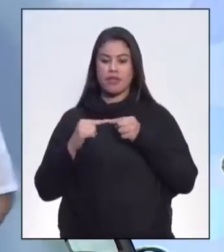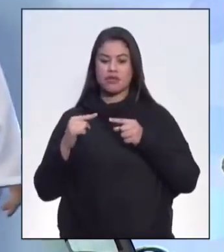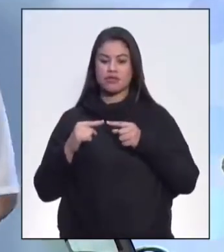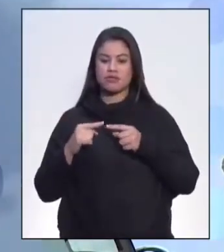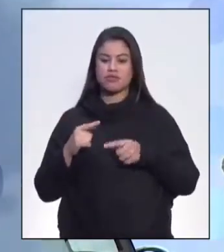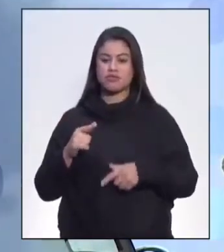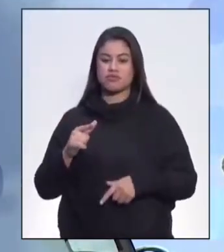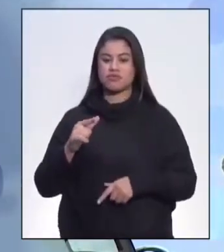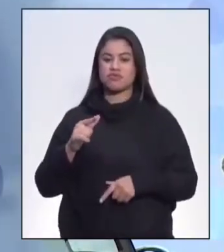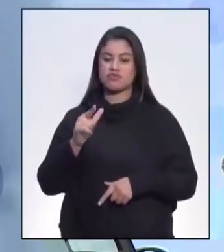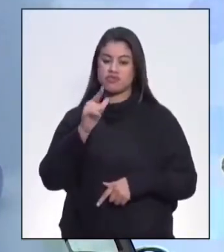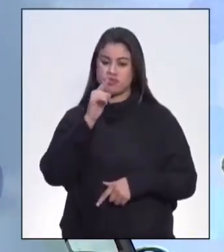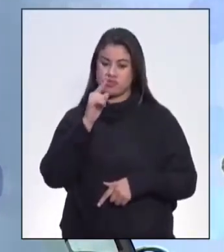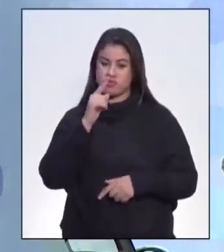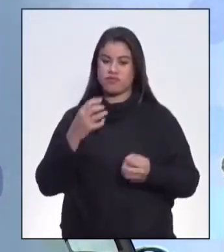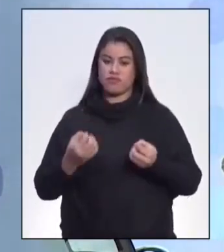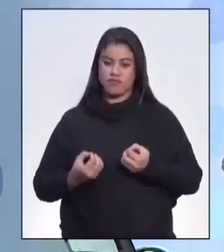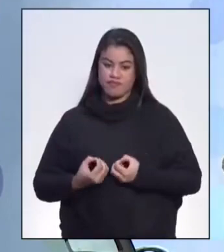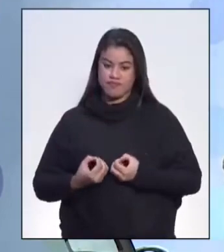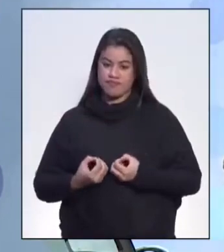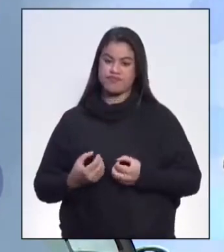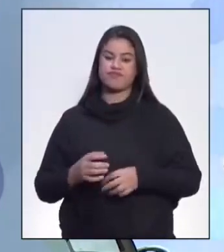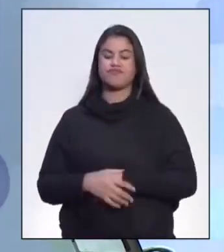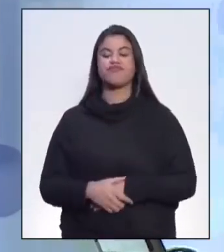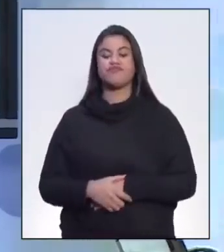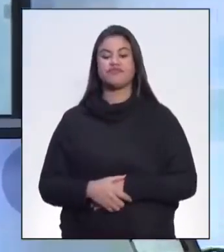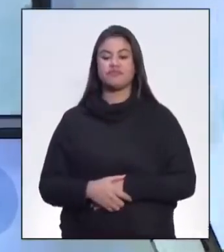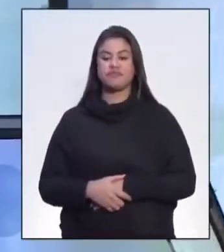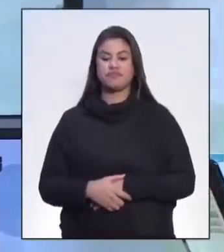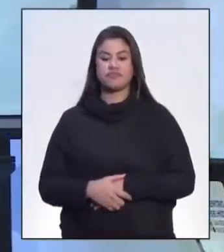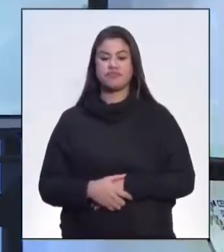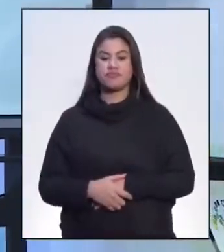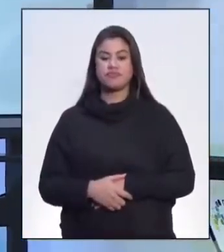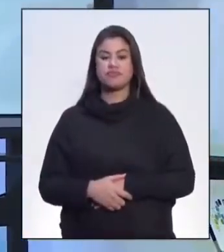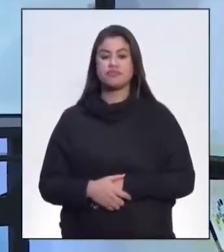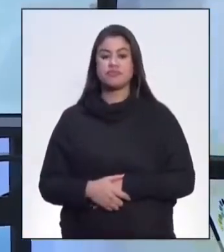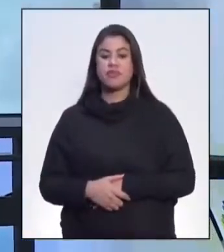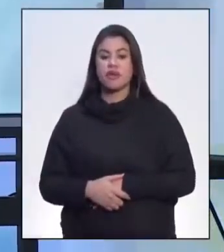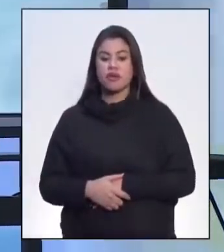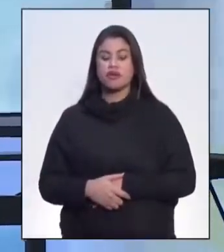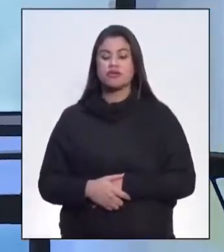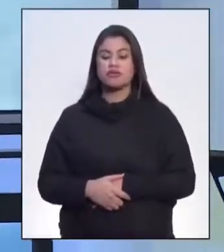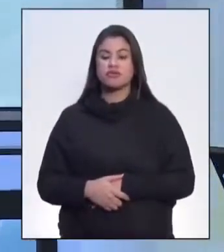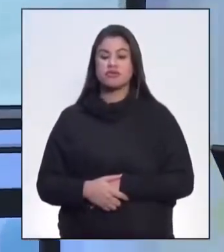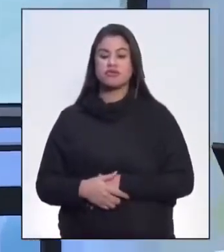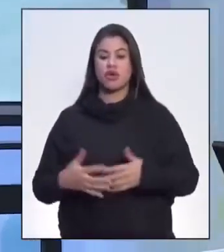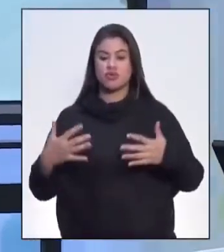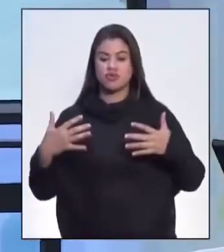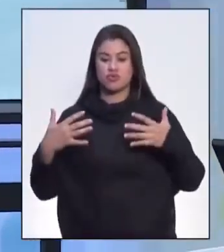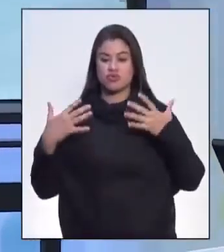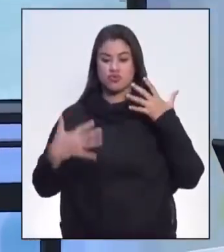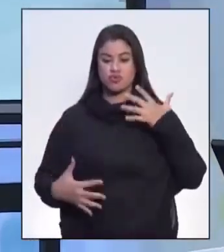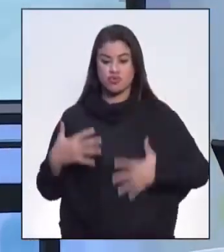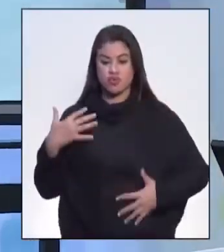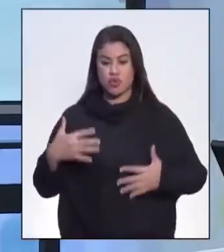do aparelho reprodutor. Bom, e a sua puberdade, ela está ligada ao desenvolvimento,